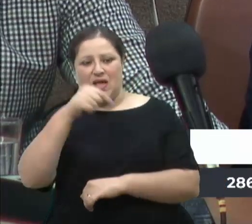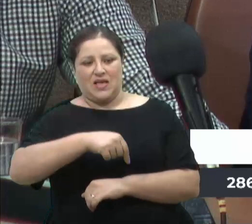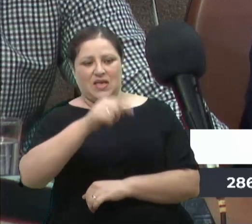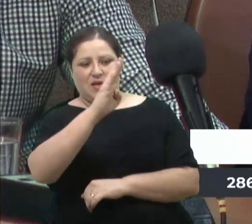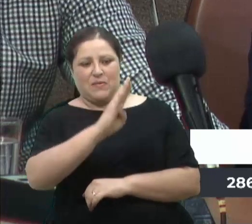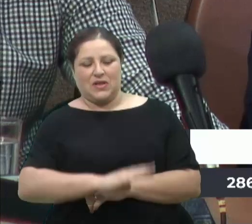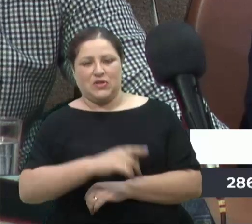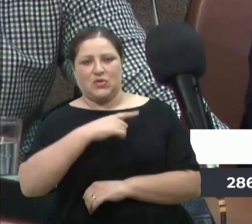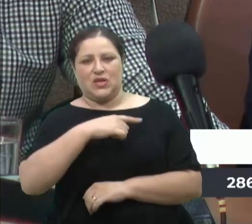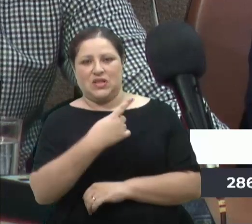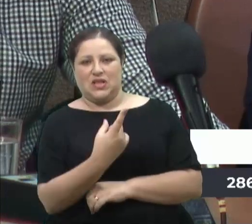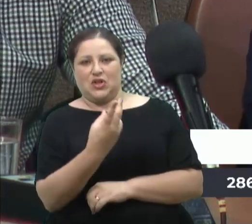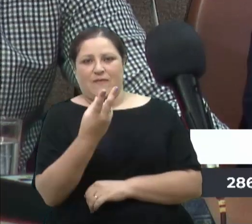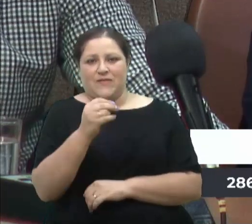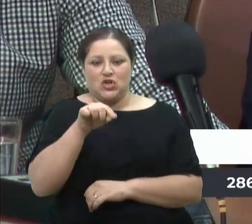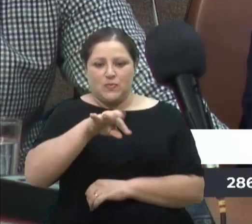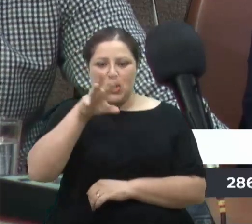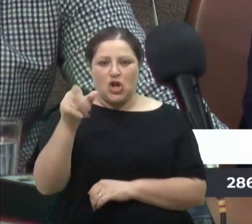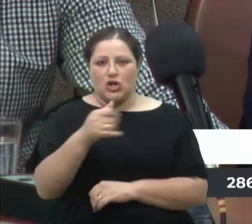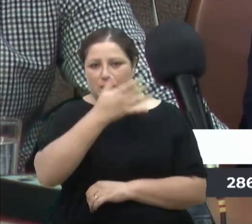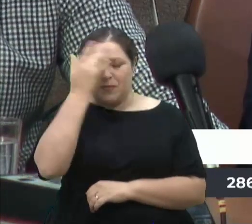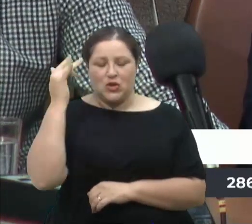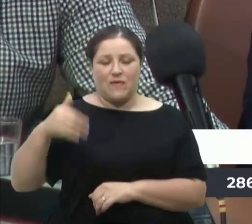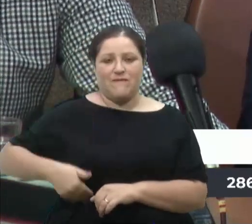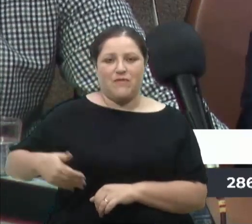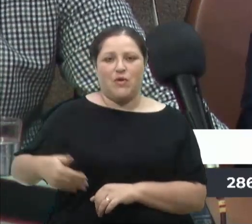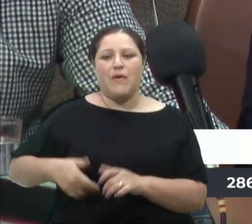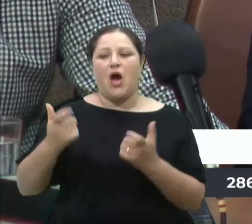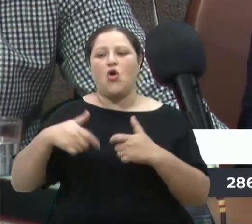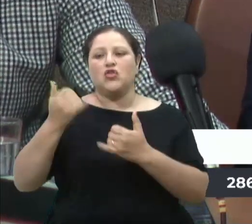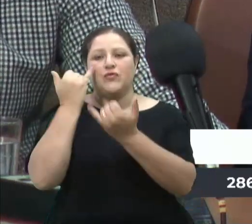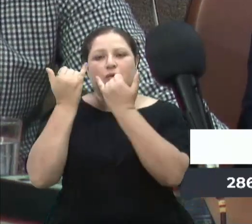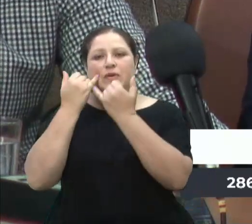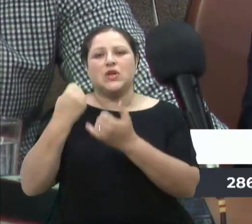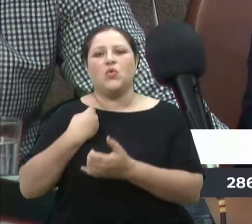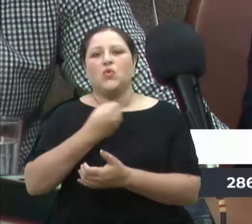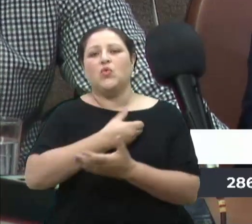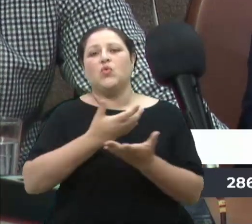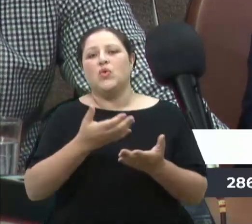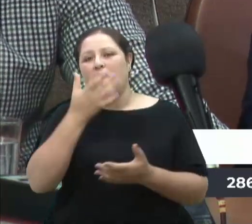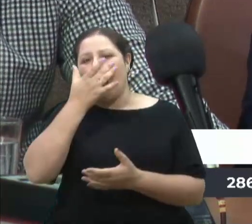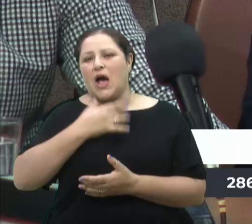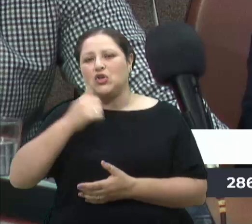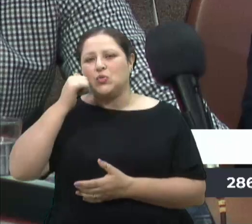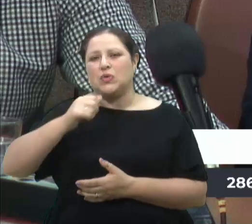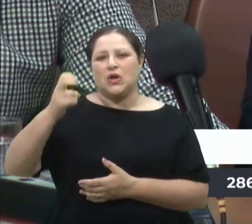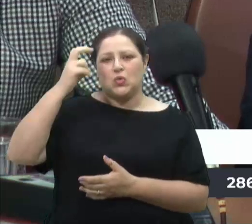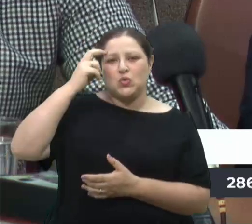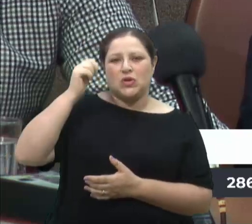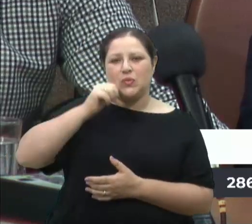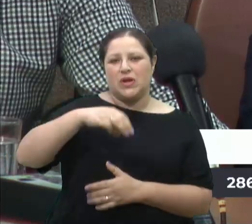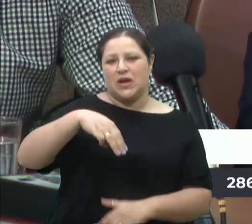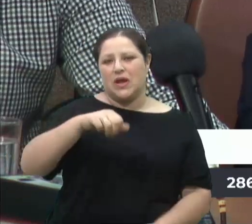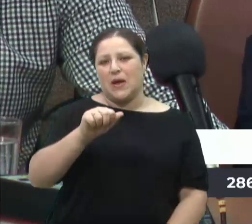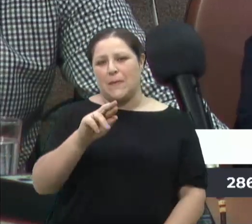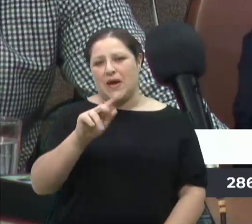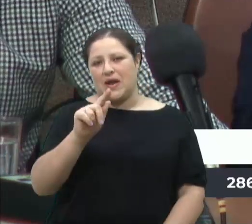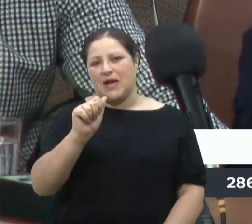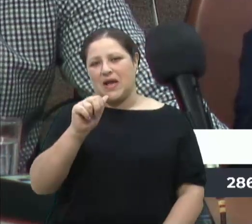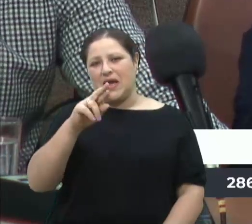milhões de pessoas passando fome mas da onde esse dado a ministra acho que é da cultura uma cantora Margarete